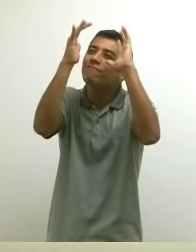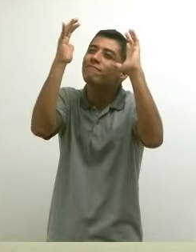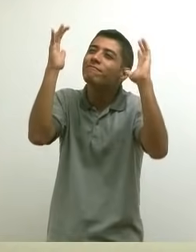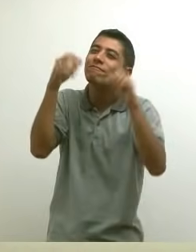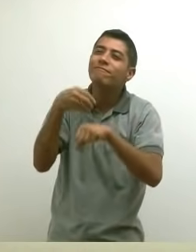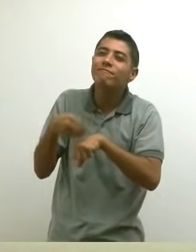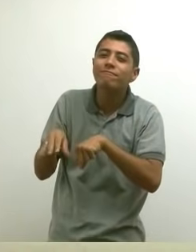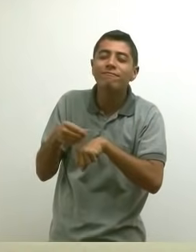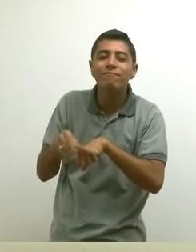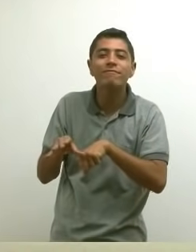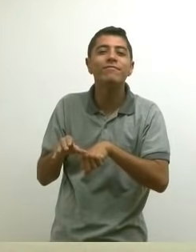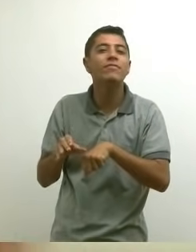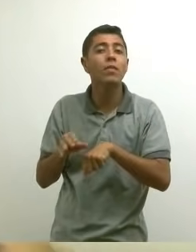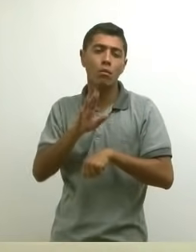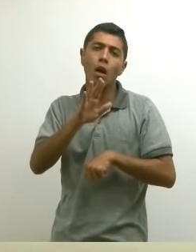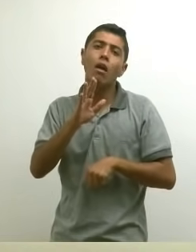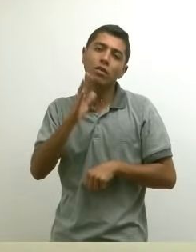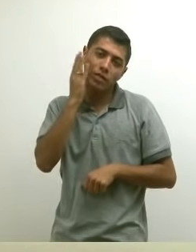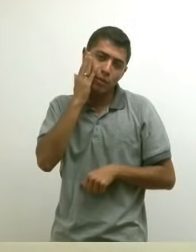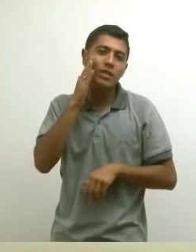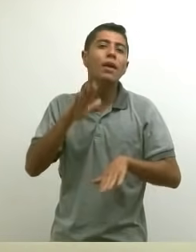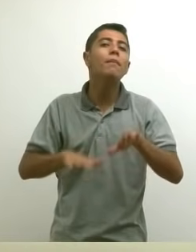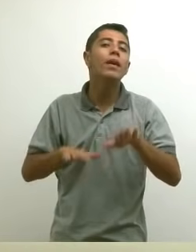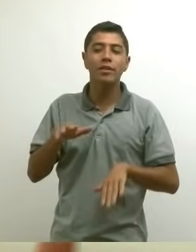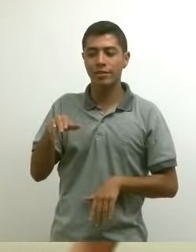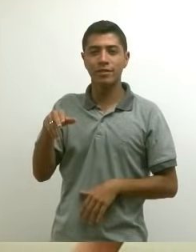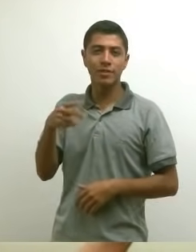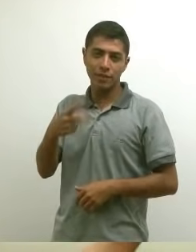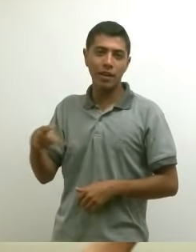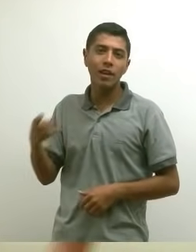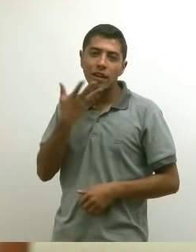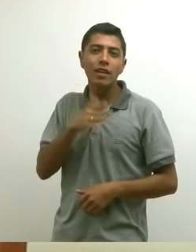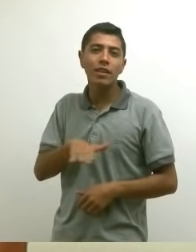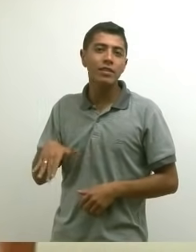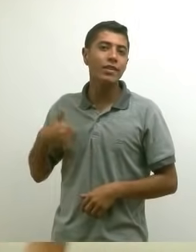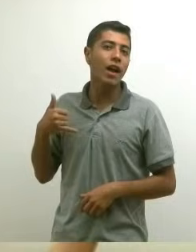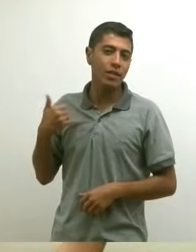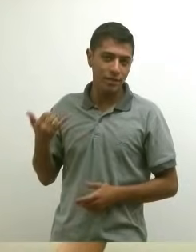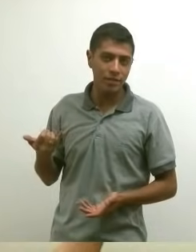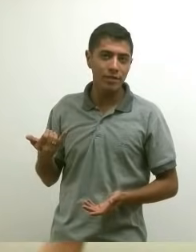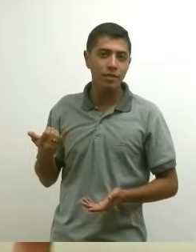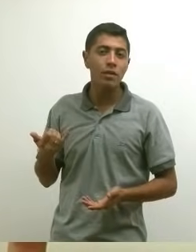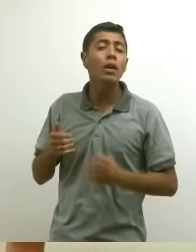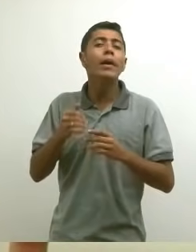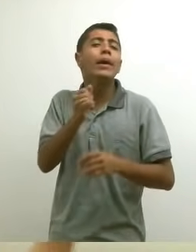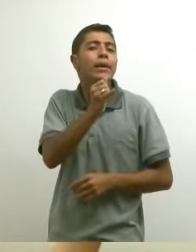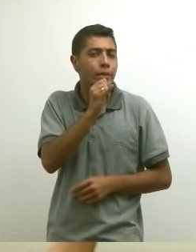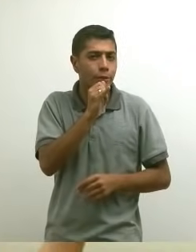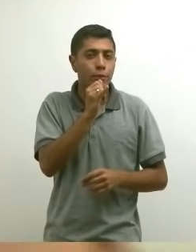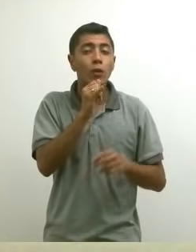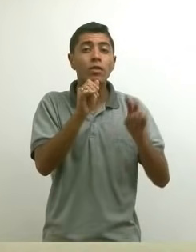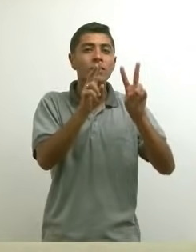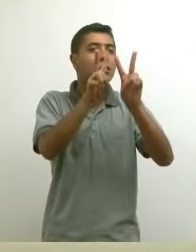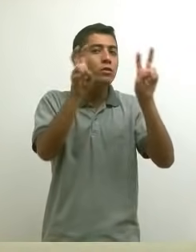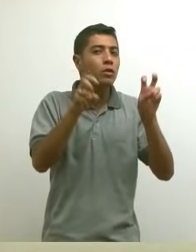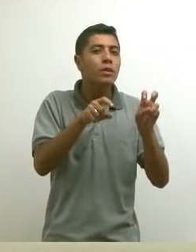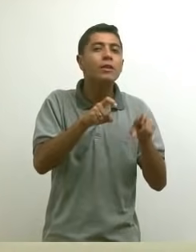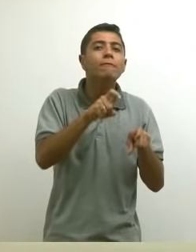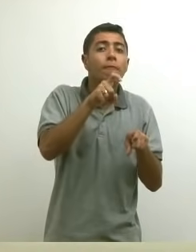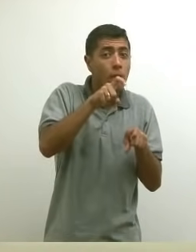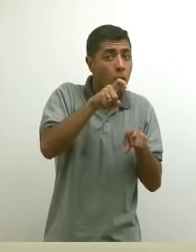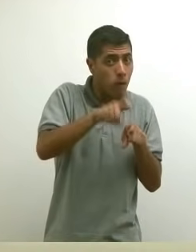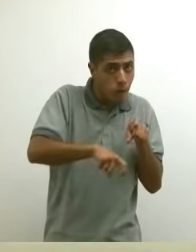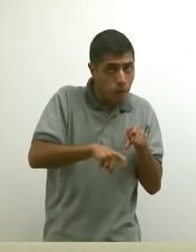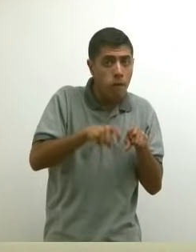porque tem muita coisa interessante sobre sexualidade é sobre você